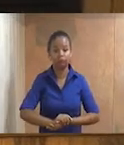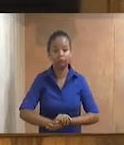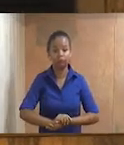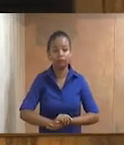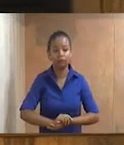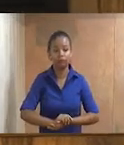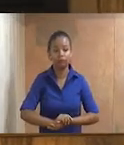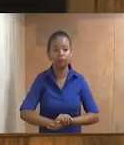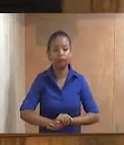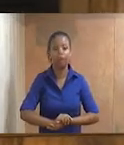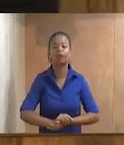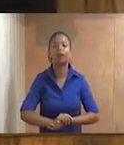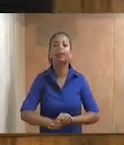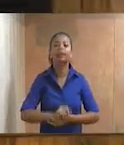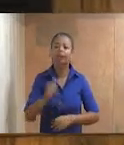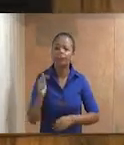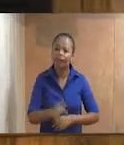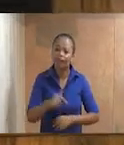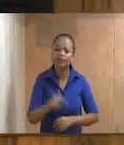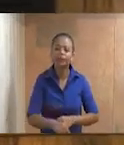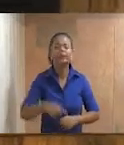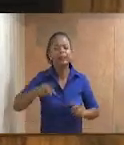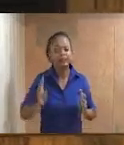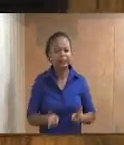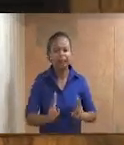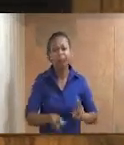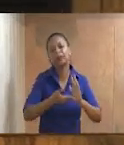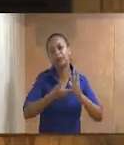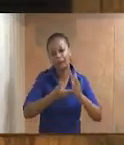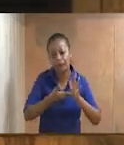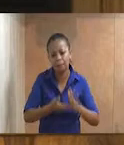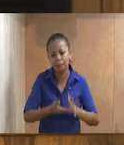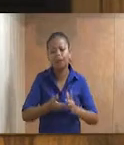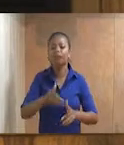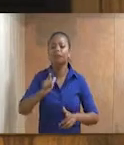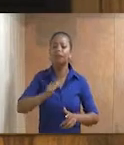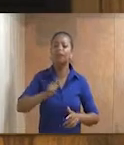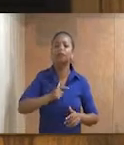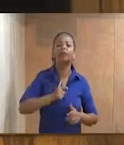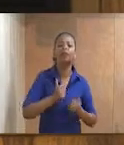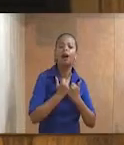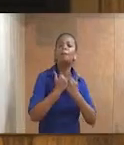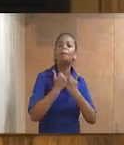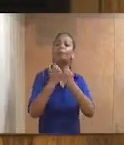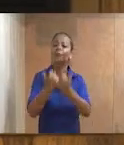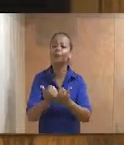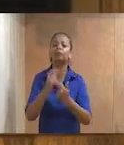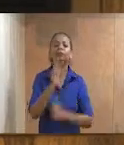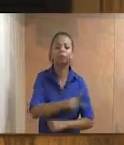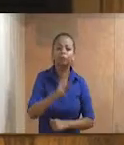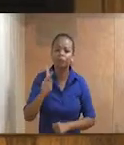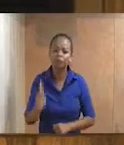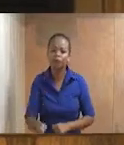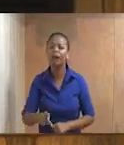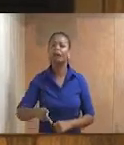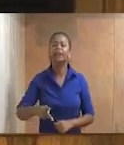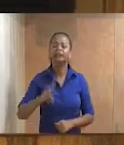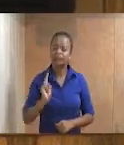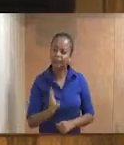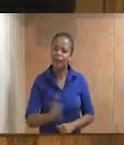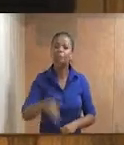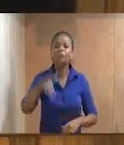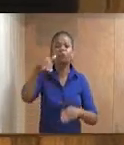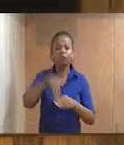Então essa casa sempre esteve do lado dos professores. Sempre votou.